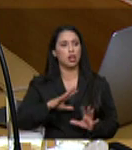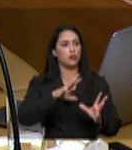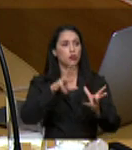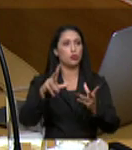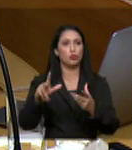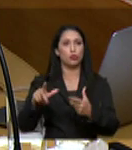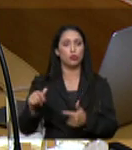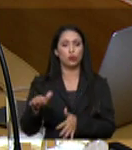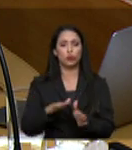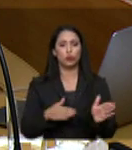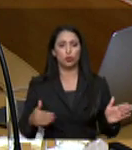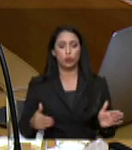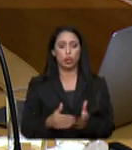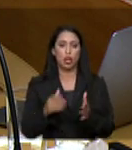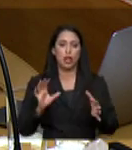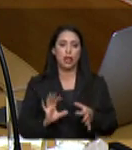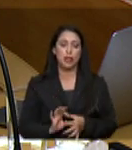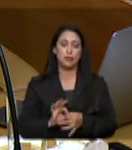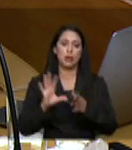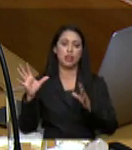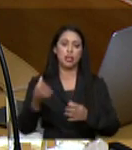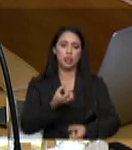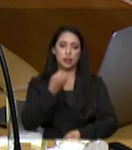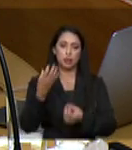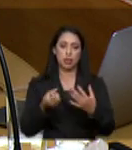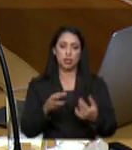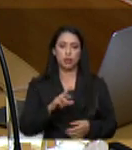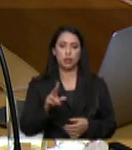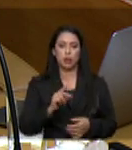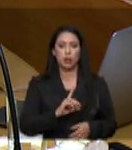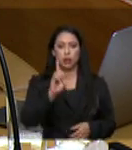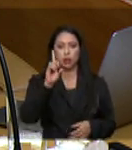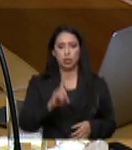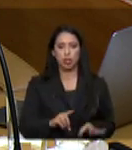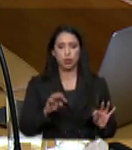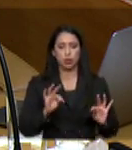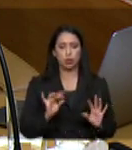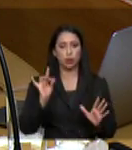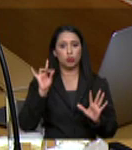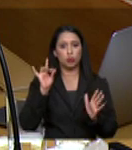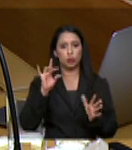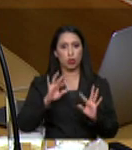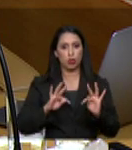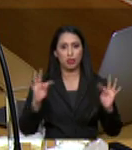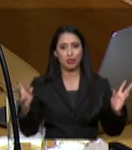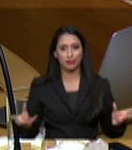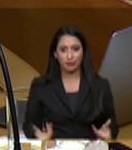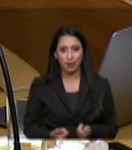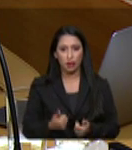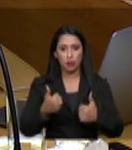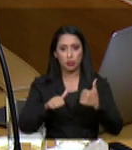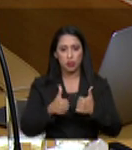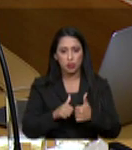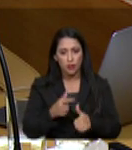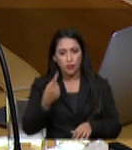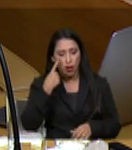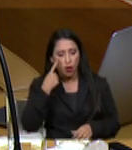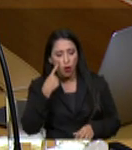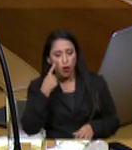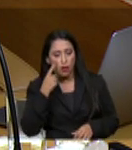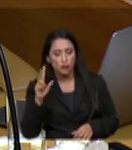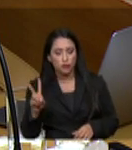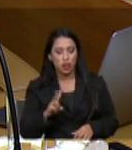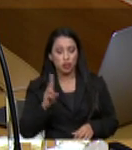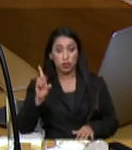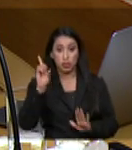em geral que a liberdade de expressão não é um direito absoluto e precisa ser ponderada com outros valores e